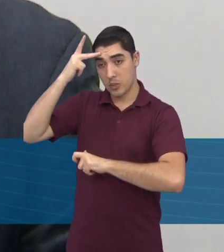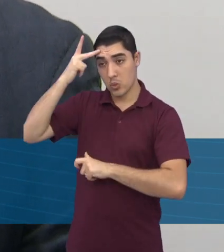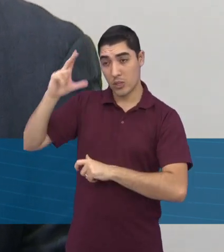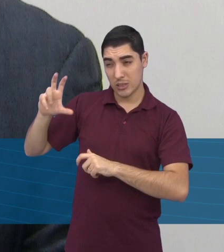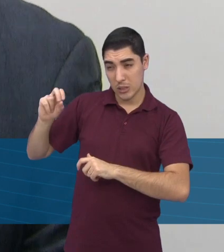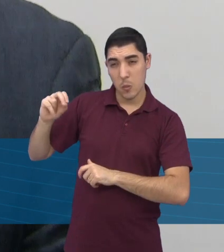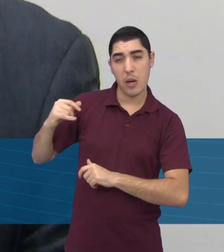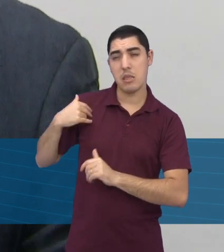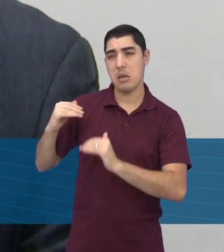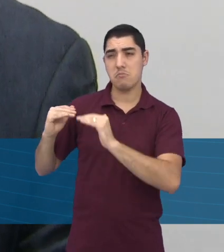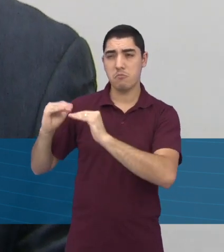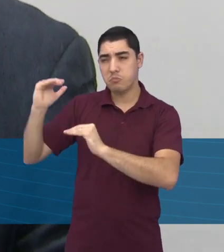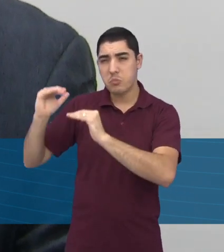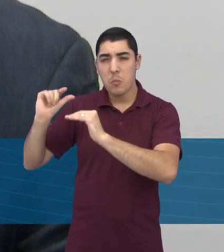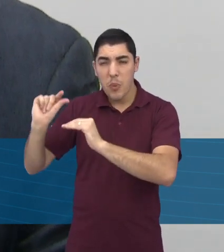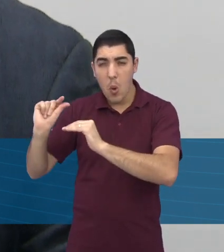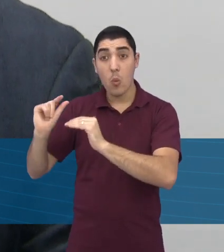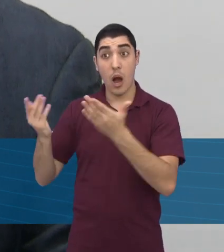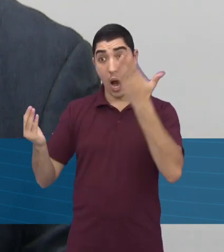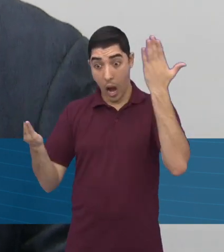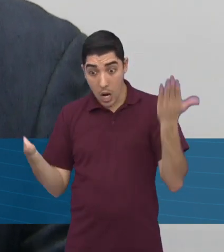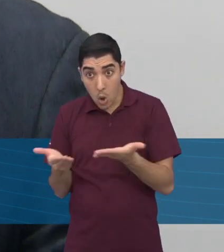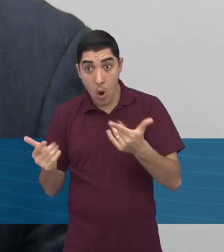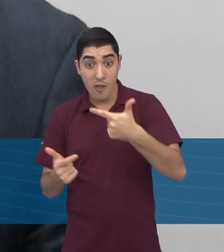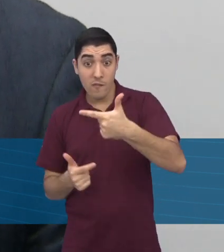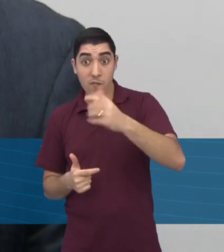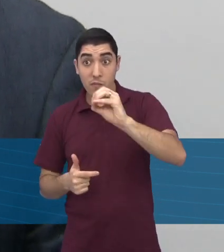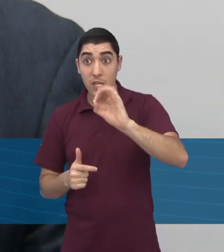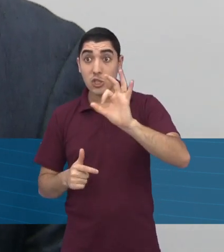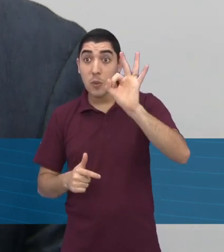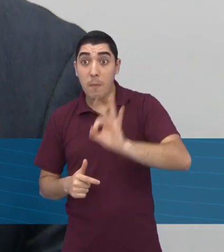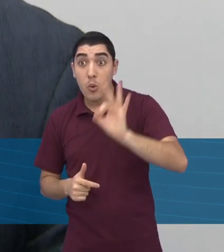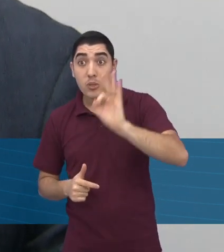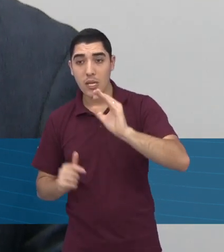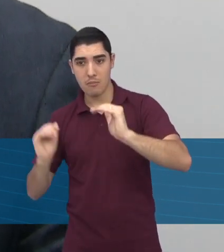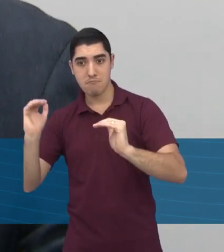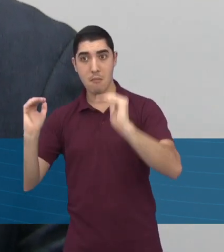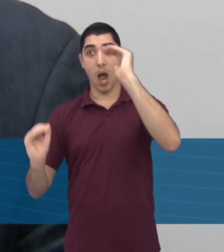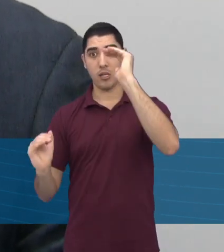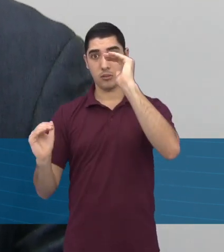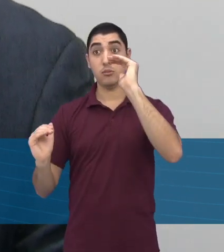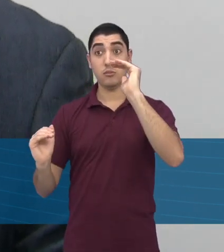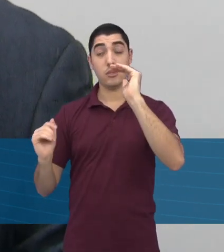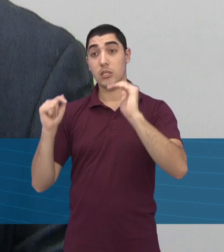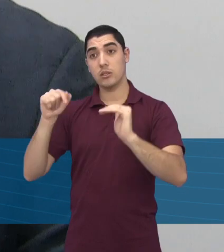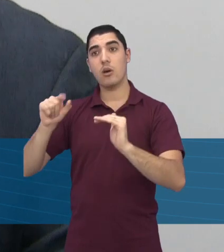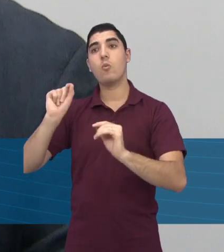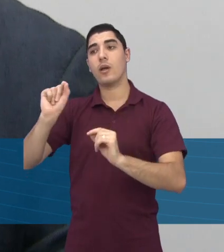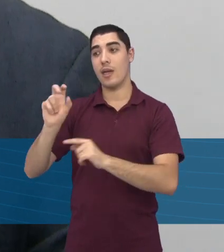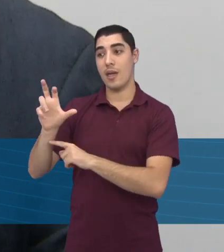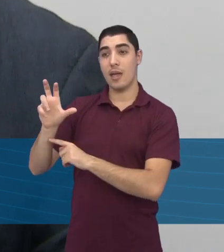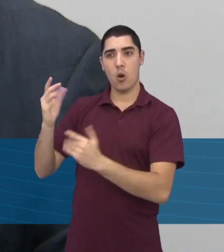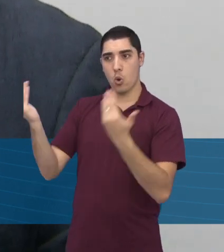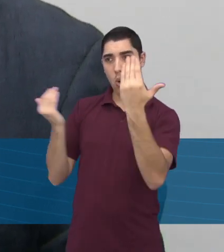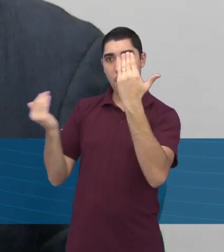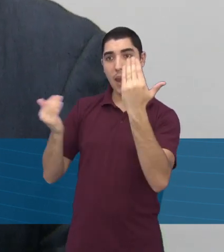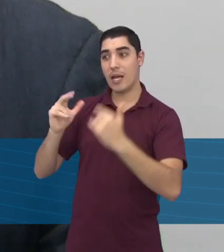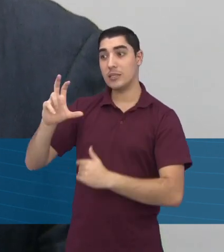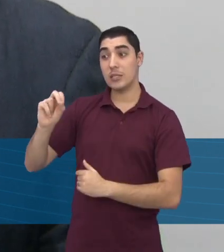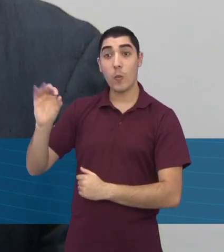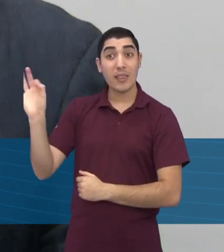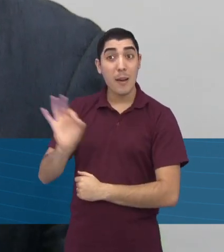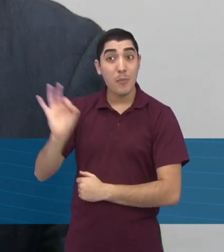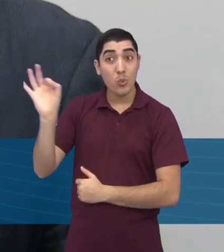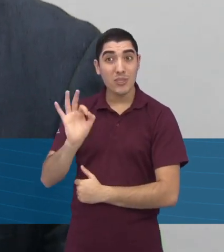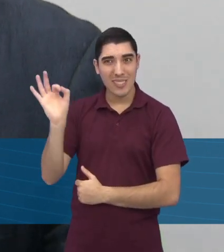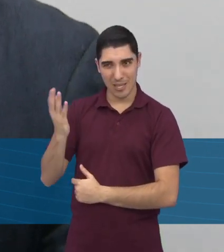né? E neste momento temos por volta de 20%. Então aí houve um aumento de praticamente 50%